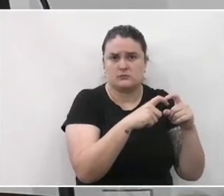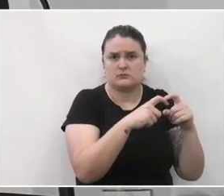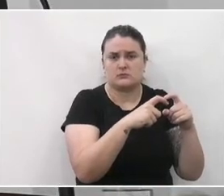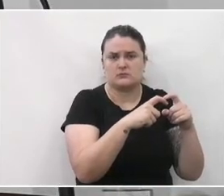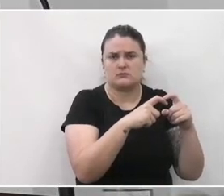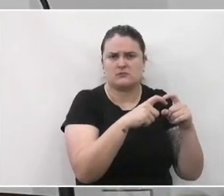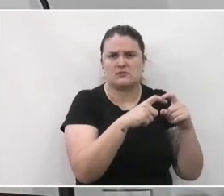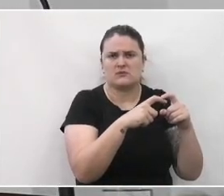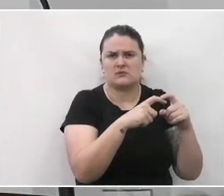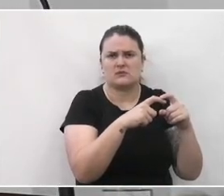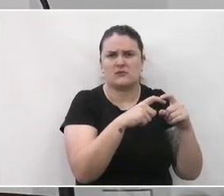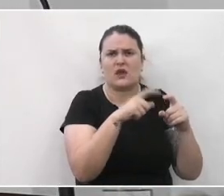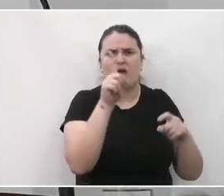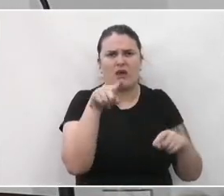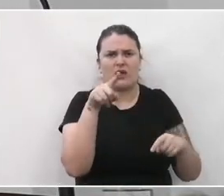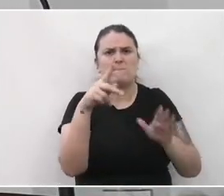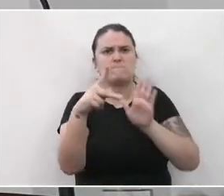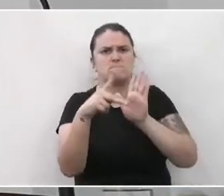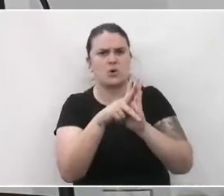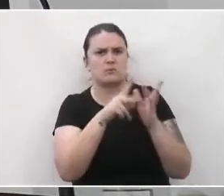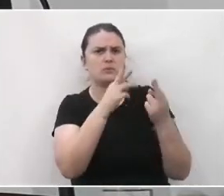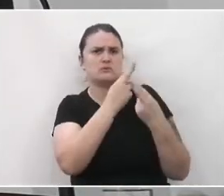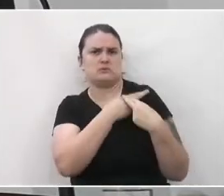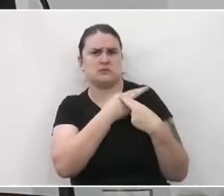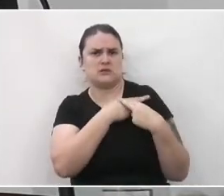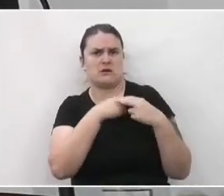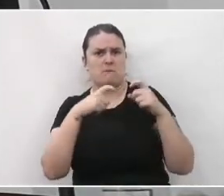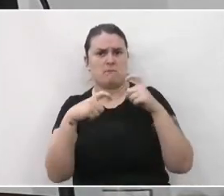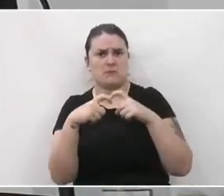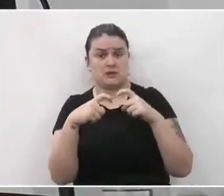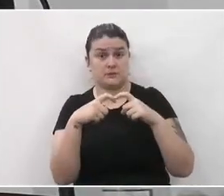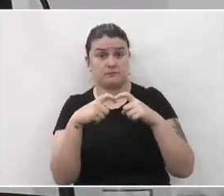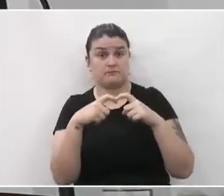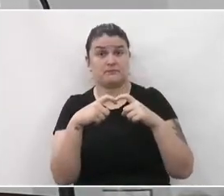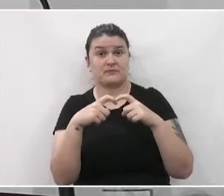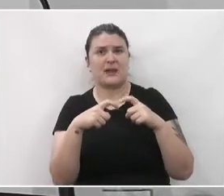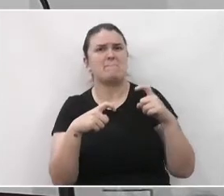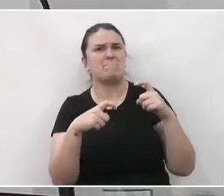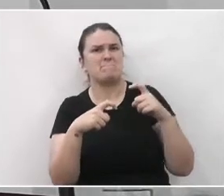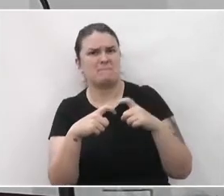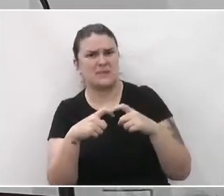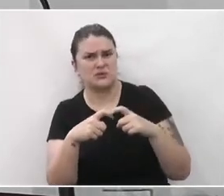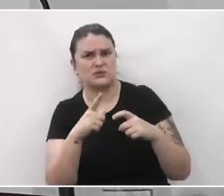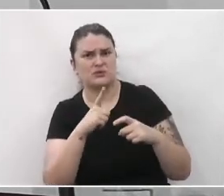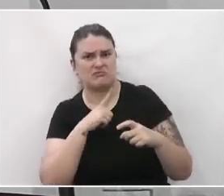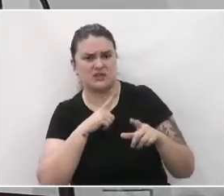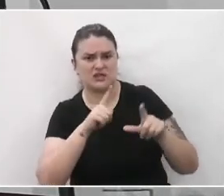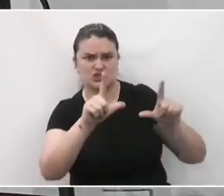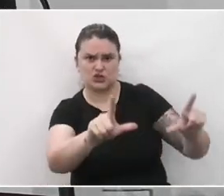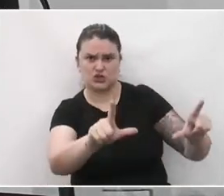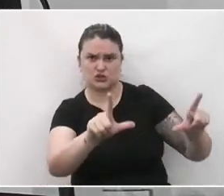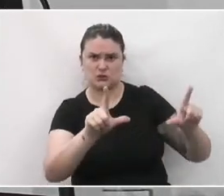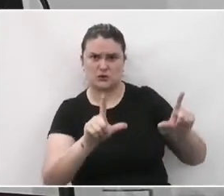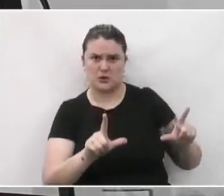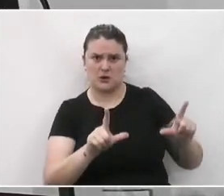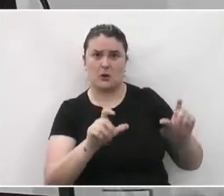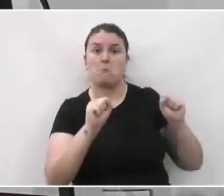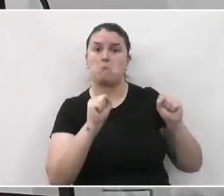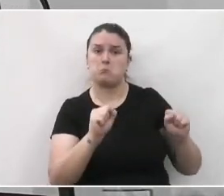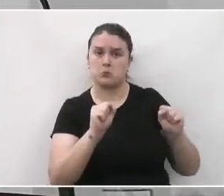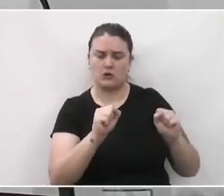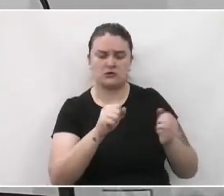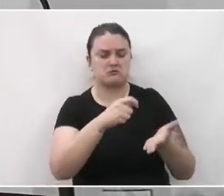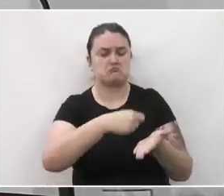ato de médico, que o médico que tem o seu diploma, ele pode prescrever